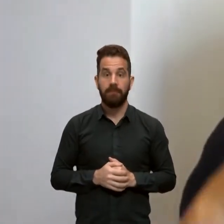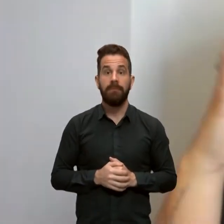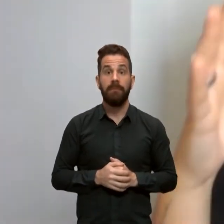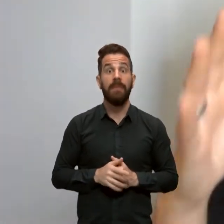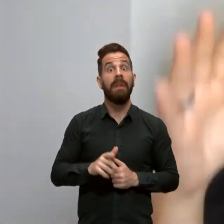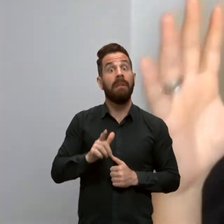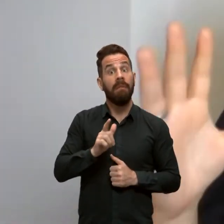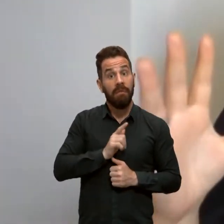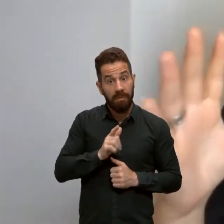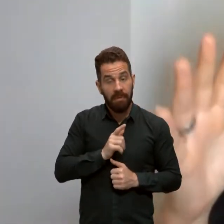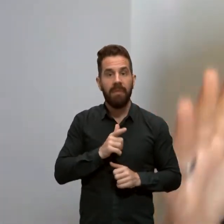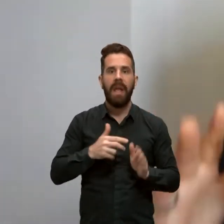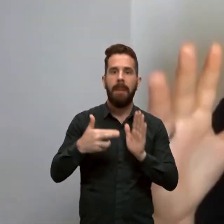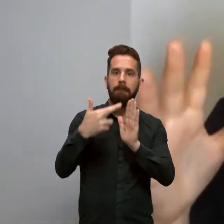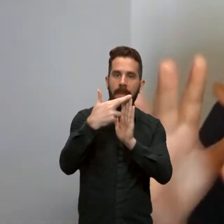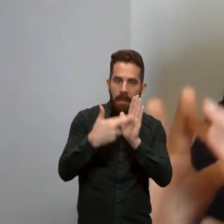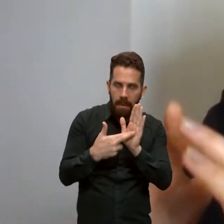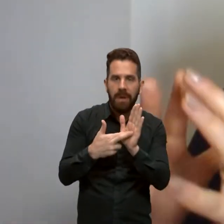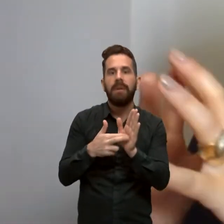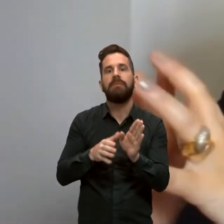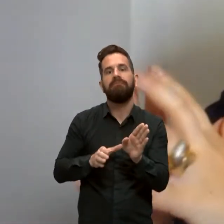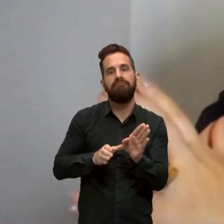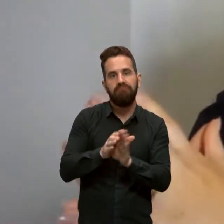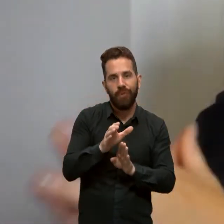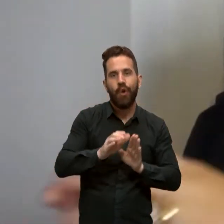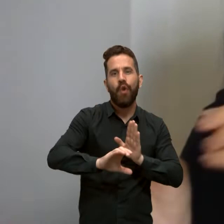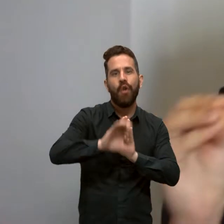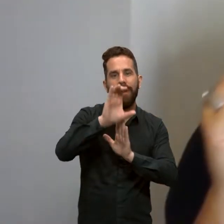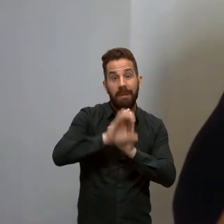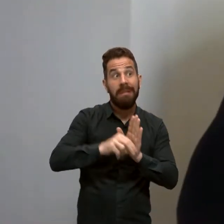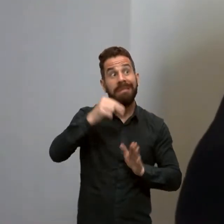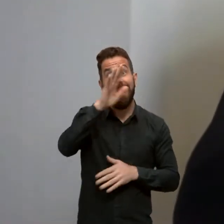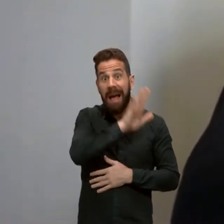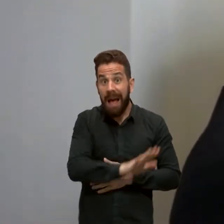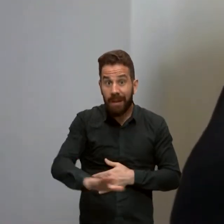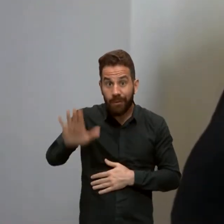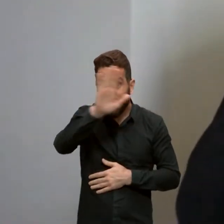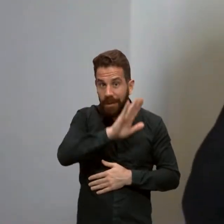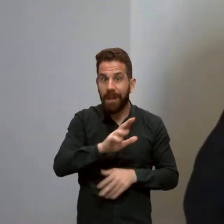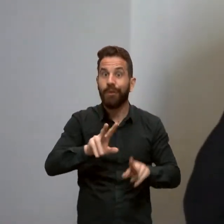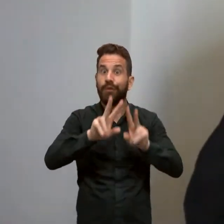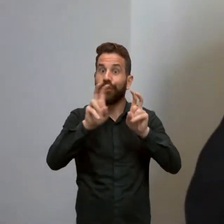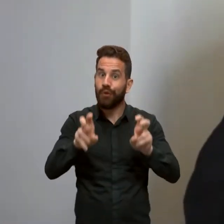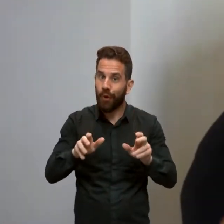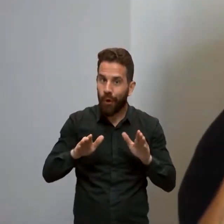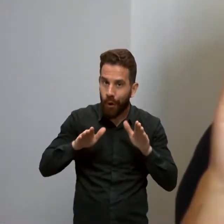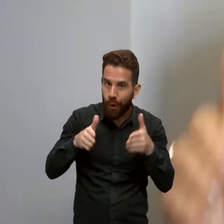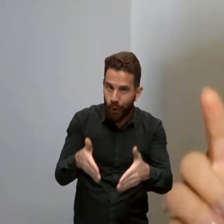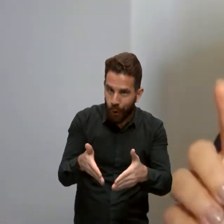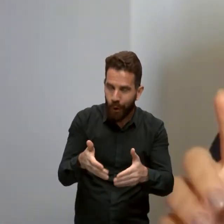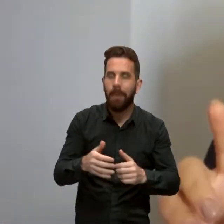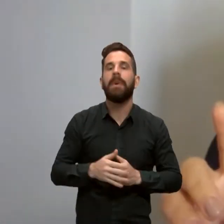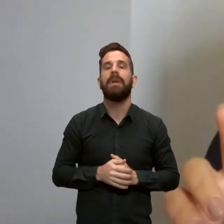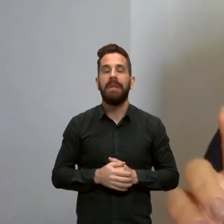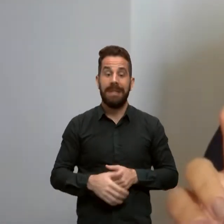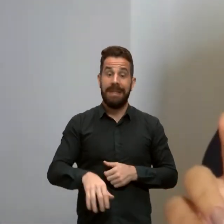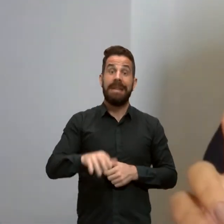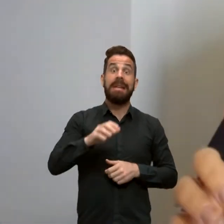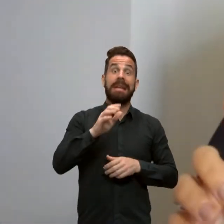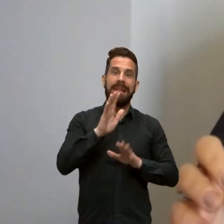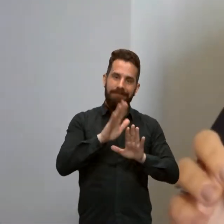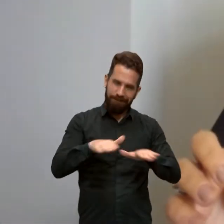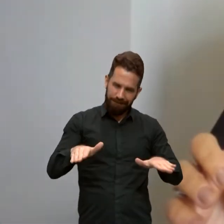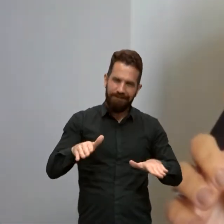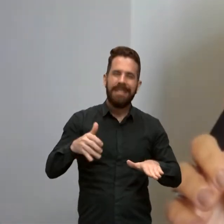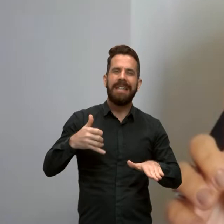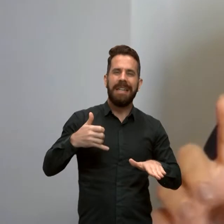diretrizes curriculares nacionais para a educação infantil, a criança de 0 a 12 anos de